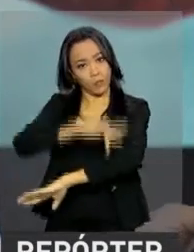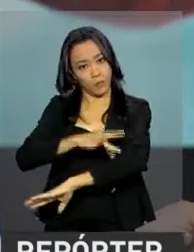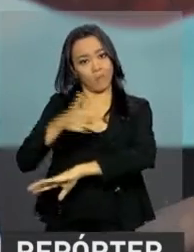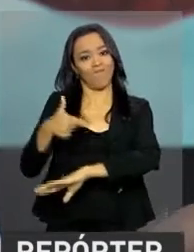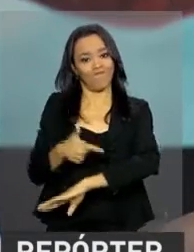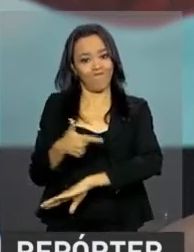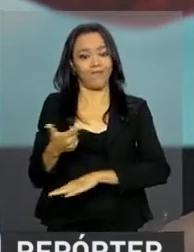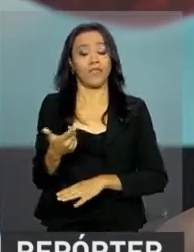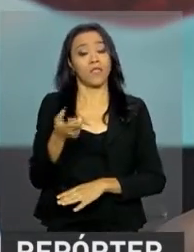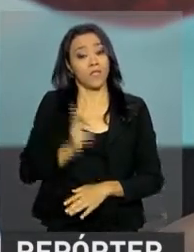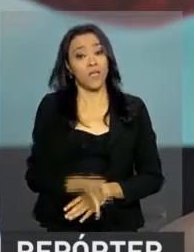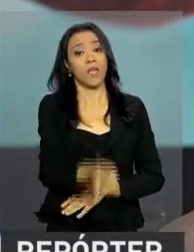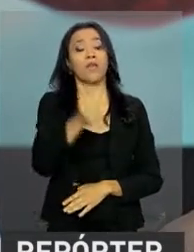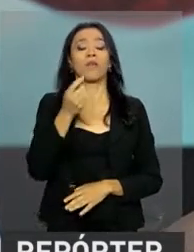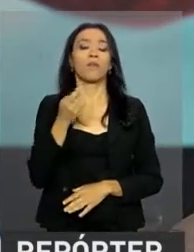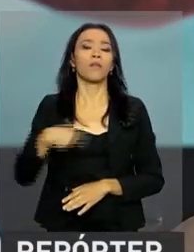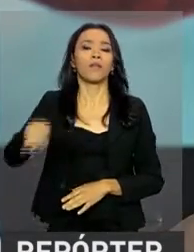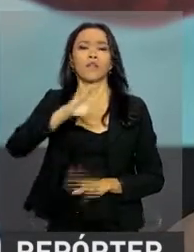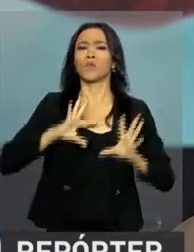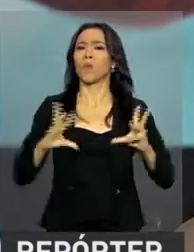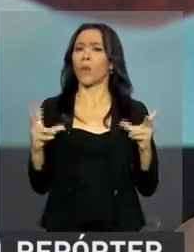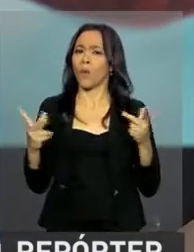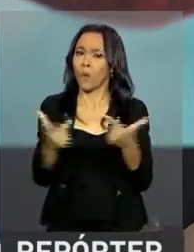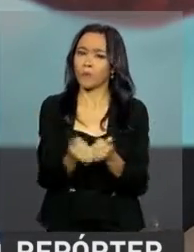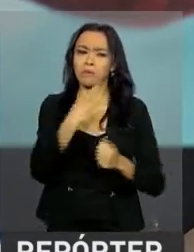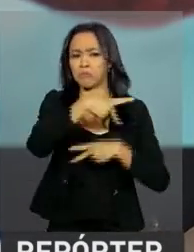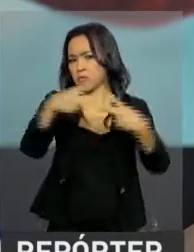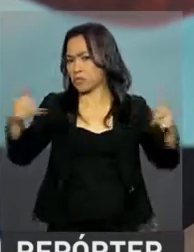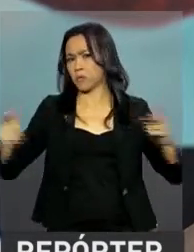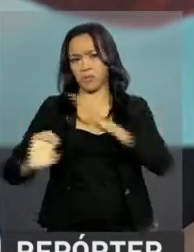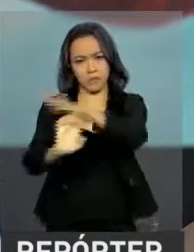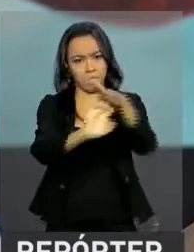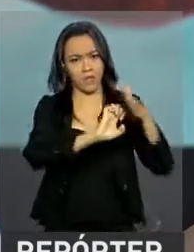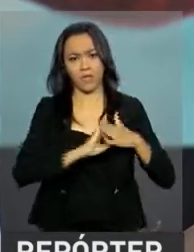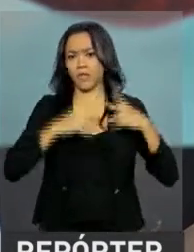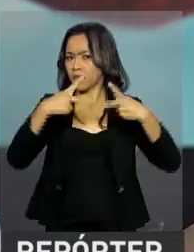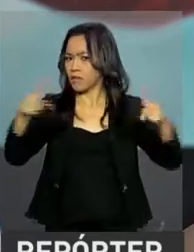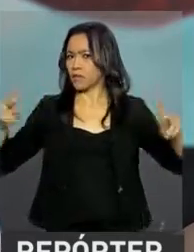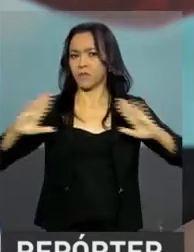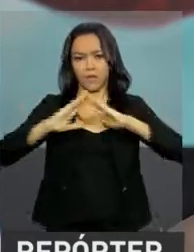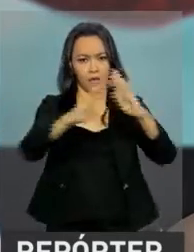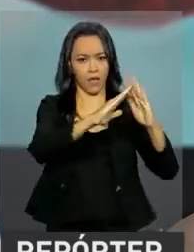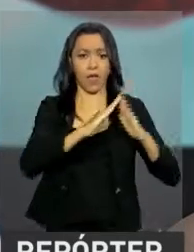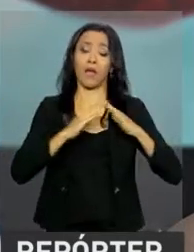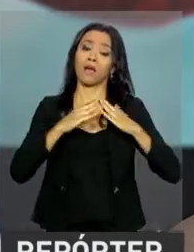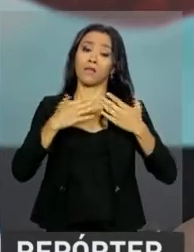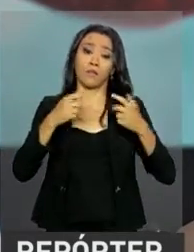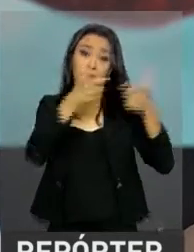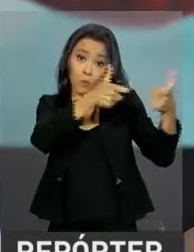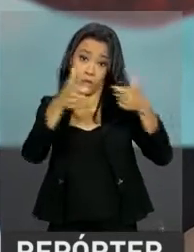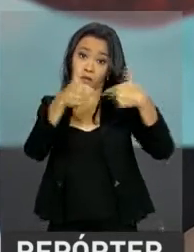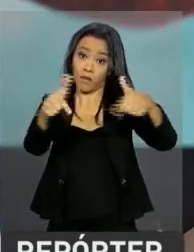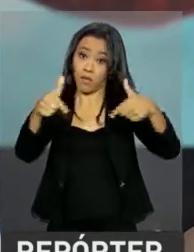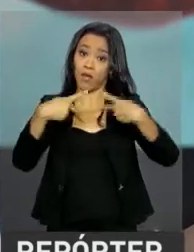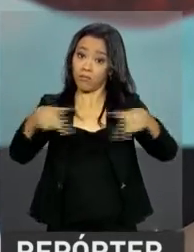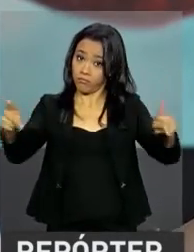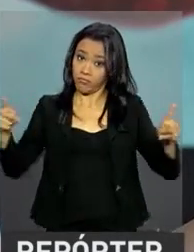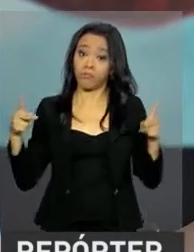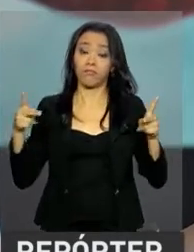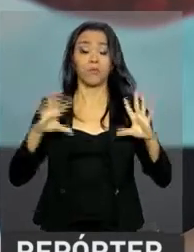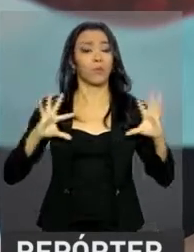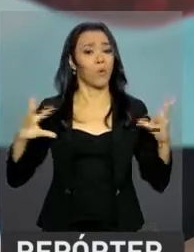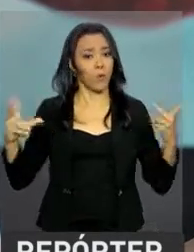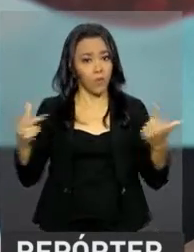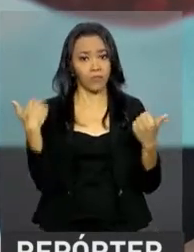semana todos procurem fazer a eliminação nas suas empresas, na sua casa, no seu local de trabalho, em todos os lugares em que nós pudermos. Se nós, como